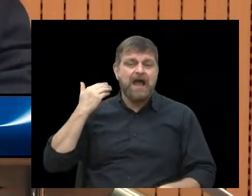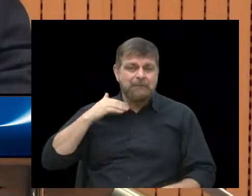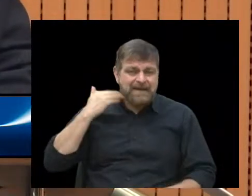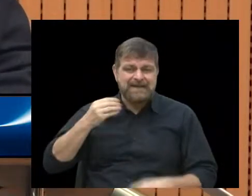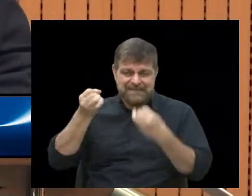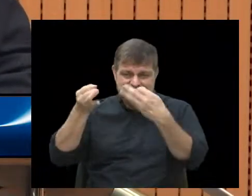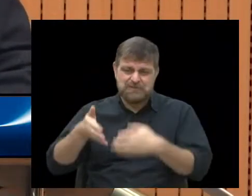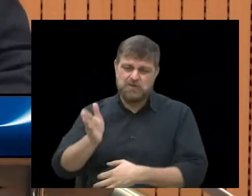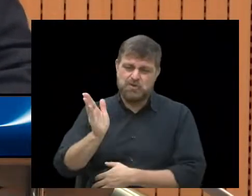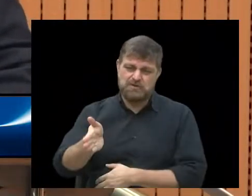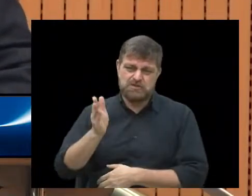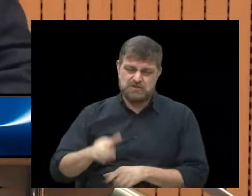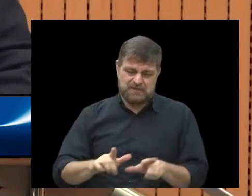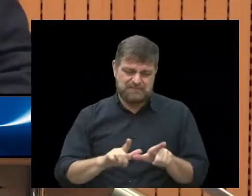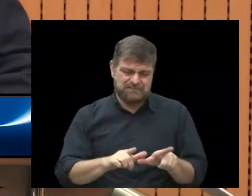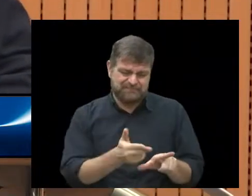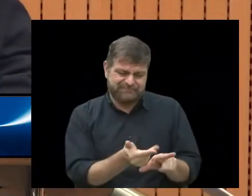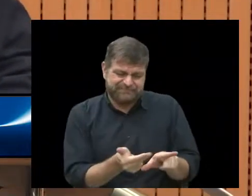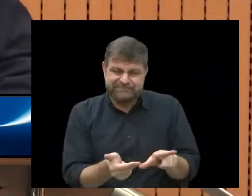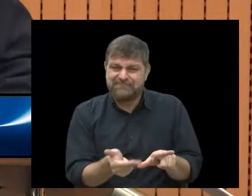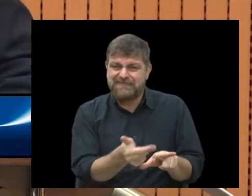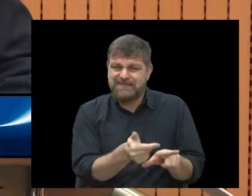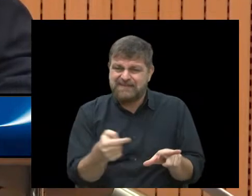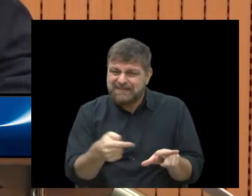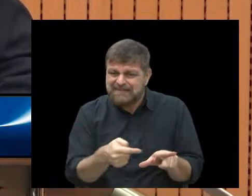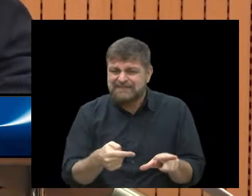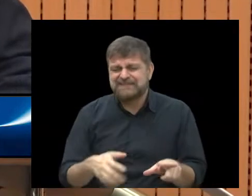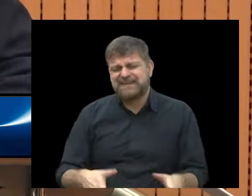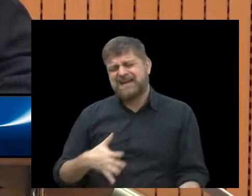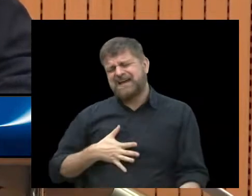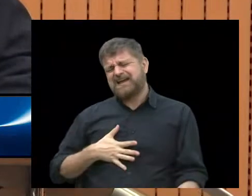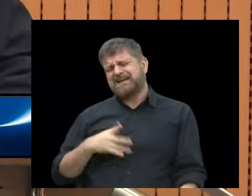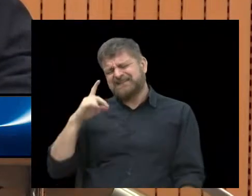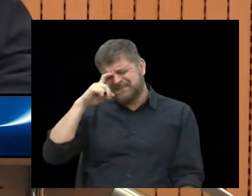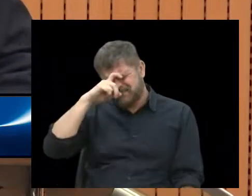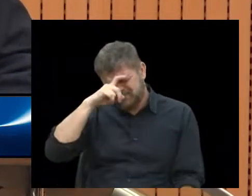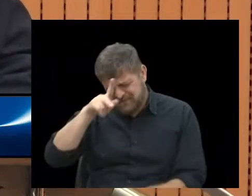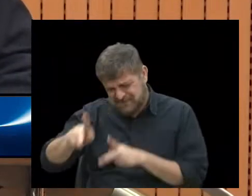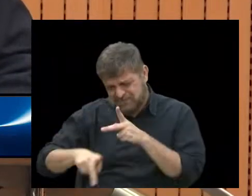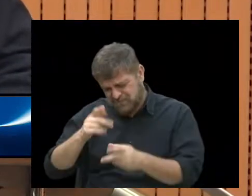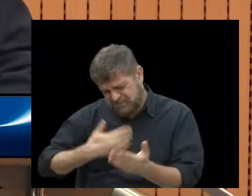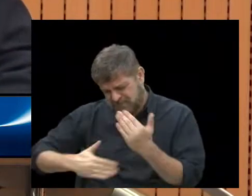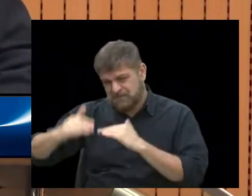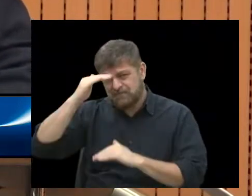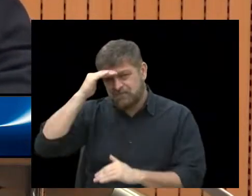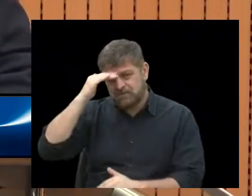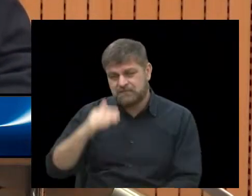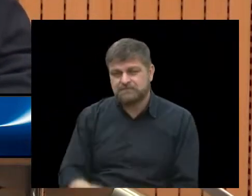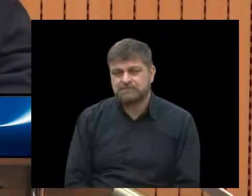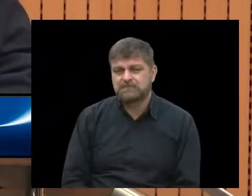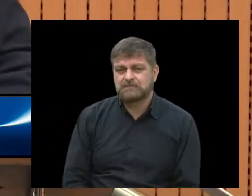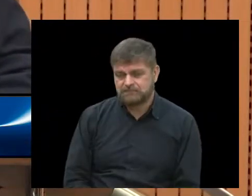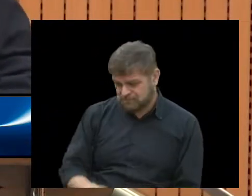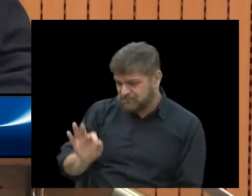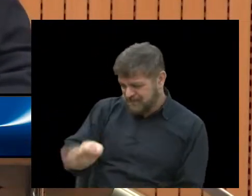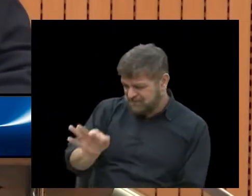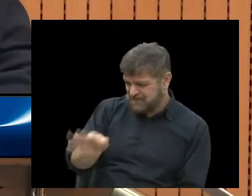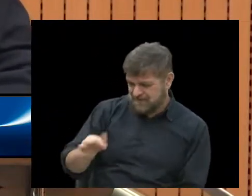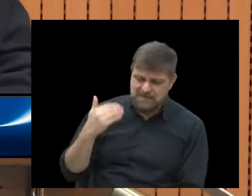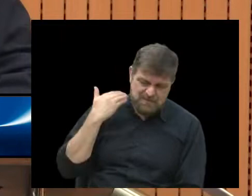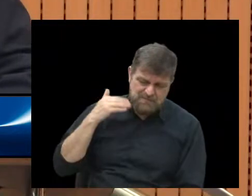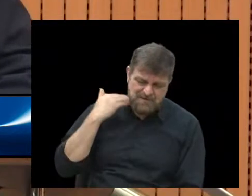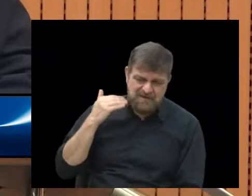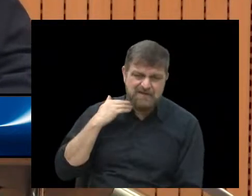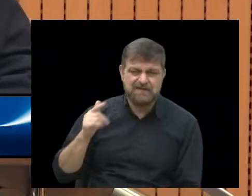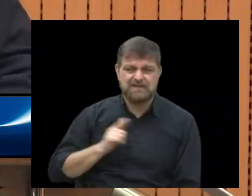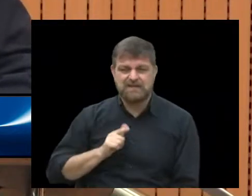aqui sobre o QR Code. Isso também dá muita dor de cabeça para a população. Viu, Mariana? Viu? Muita dor de cabeça esse QR Code. Às